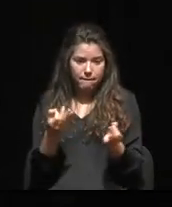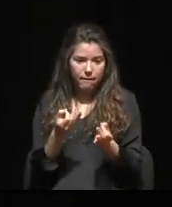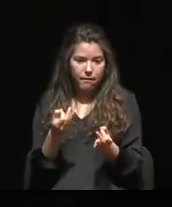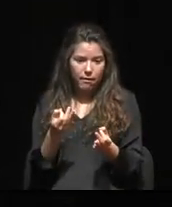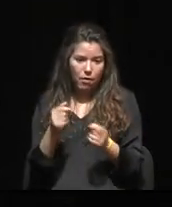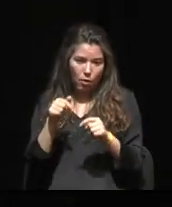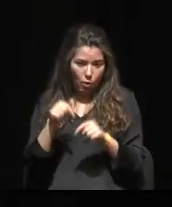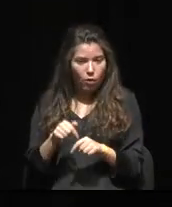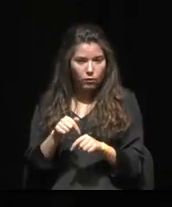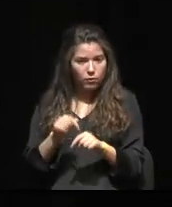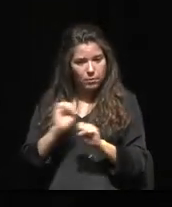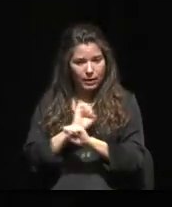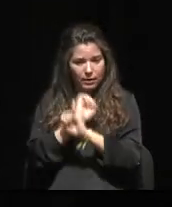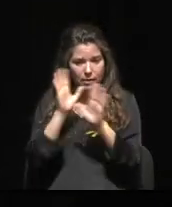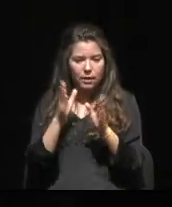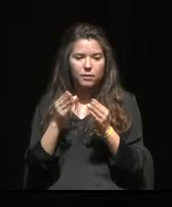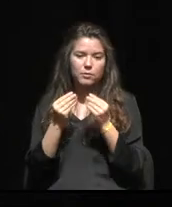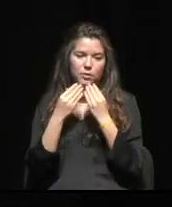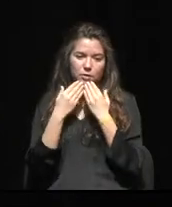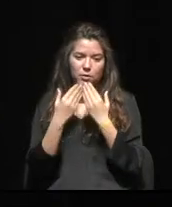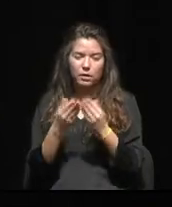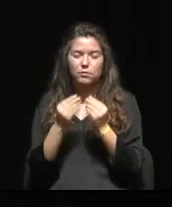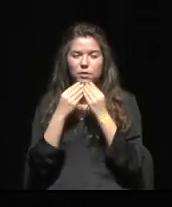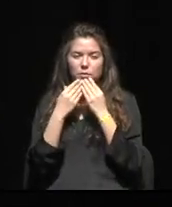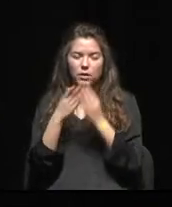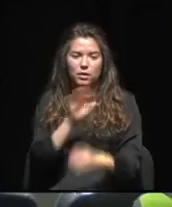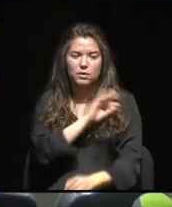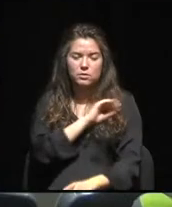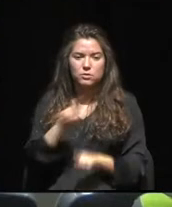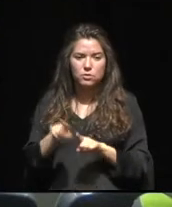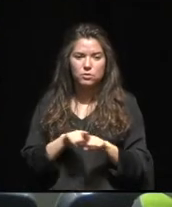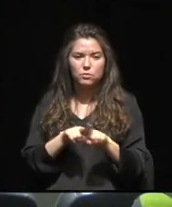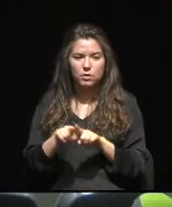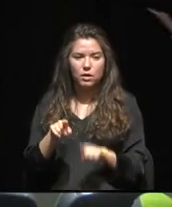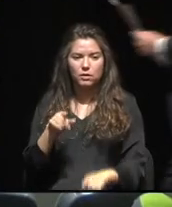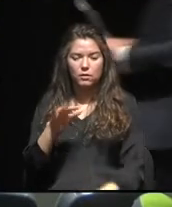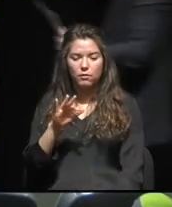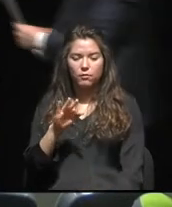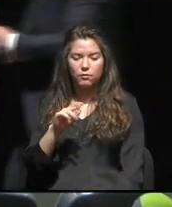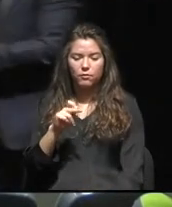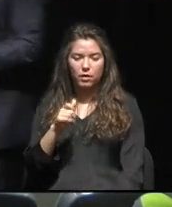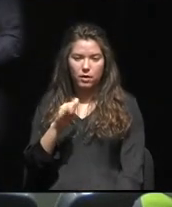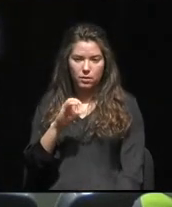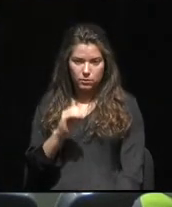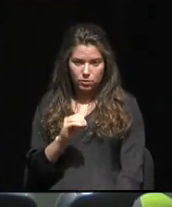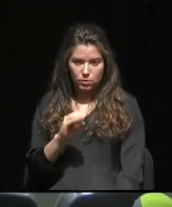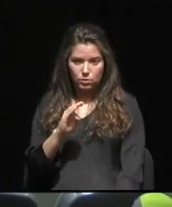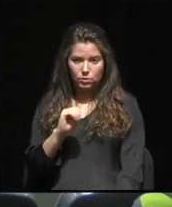hoje ficou bem patente Muito obrigado obrigado senhor Deputado Deputado Fábio